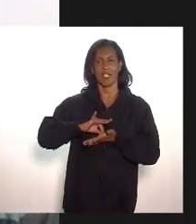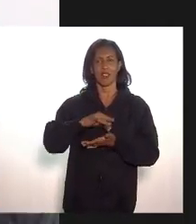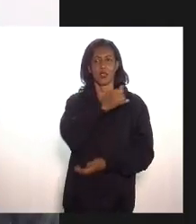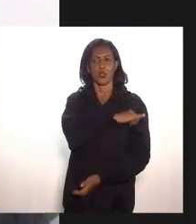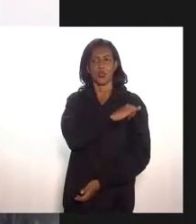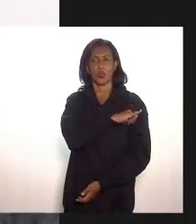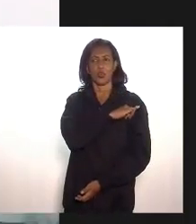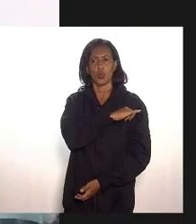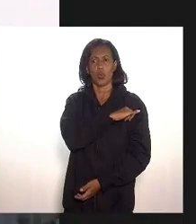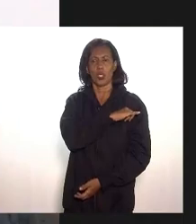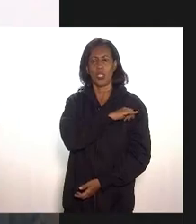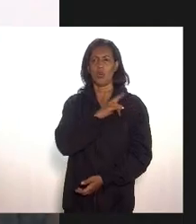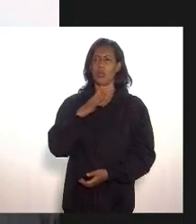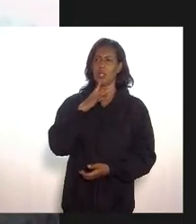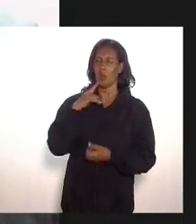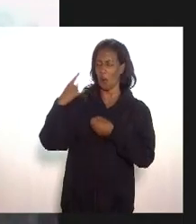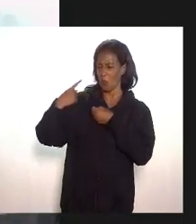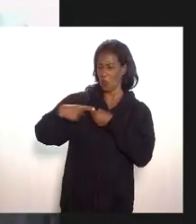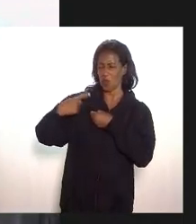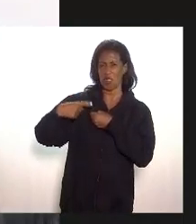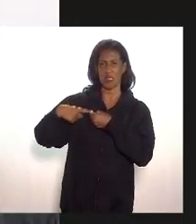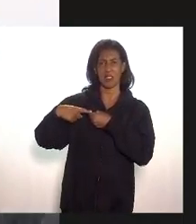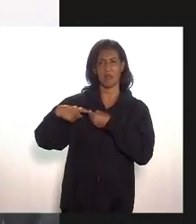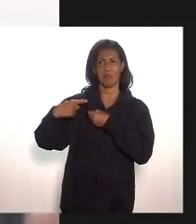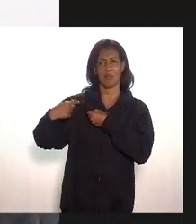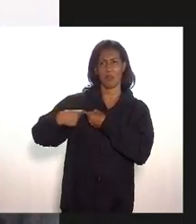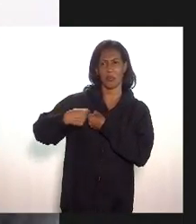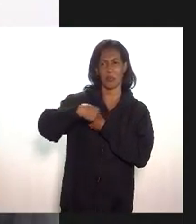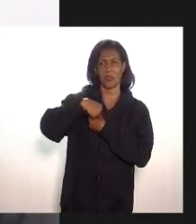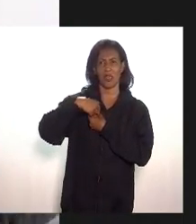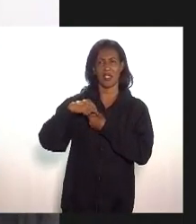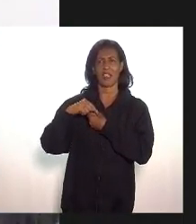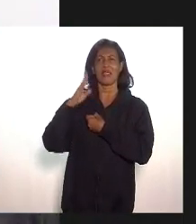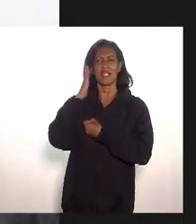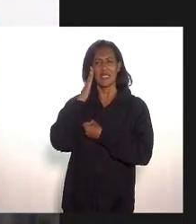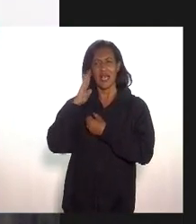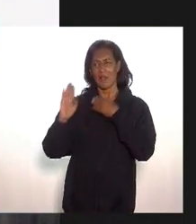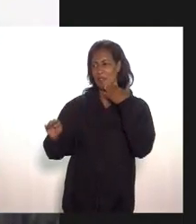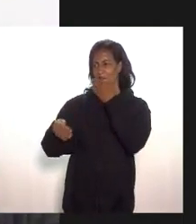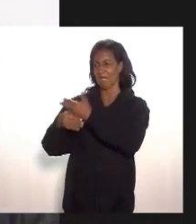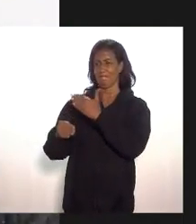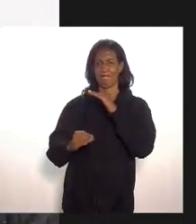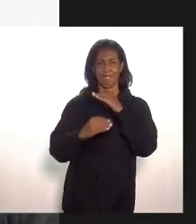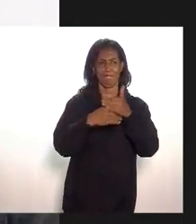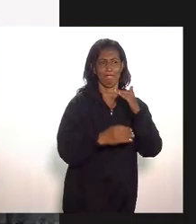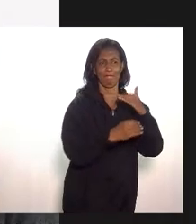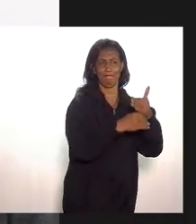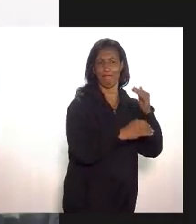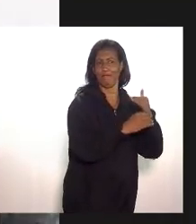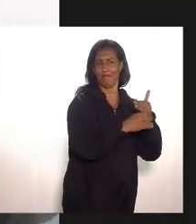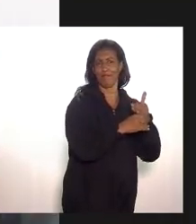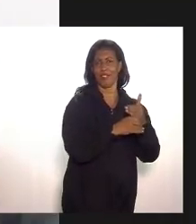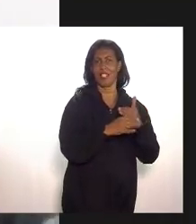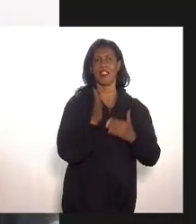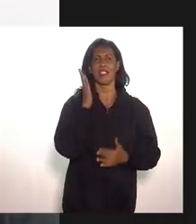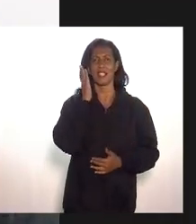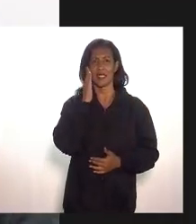Baixada Fluminense, do estado do Rio de Janeiro como um todo, sabe que medida restritiva no nosso estado é para inglês B. Que essas